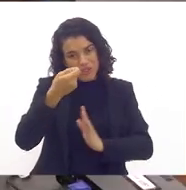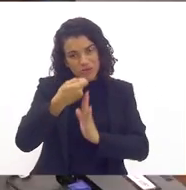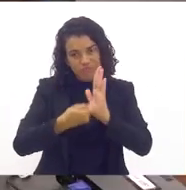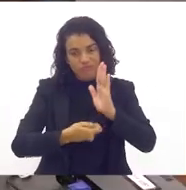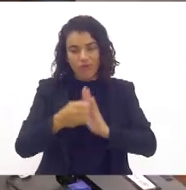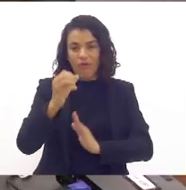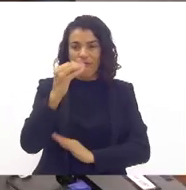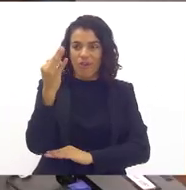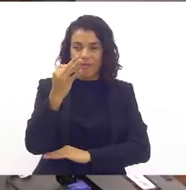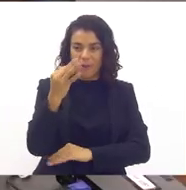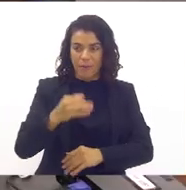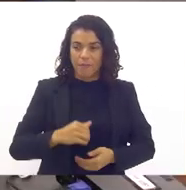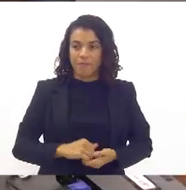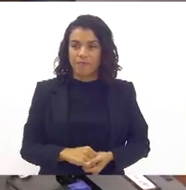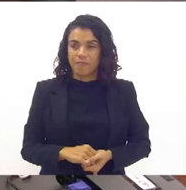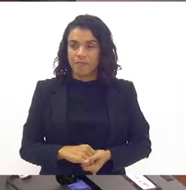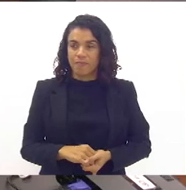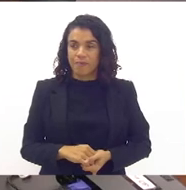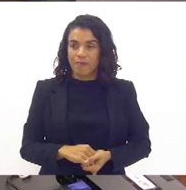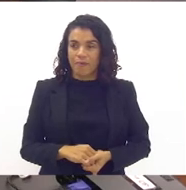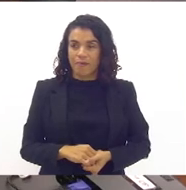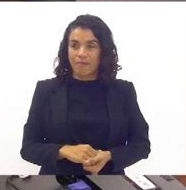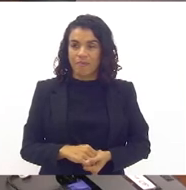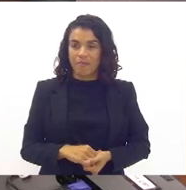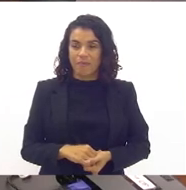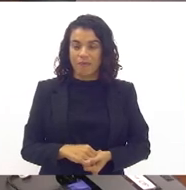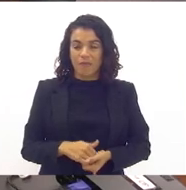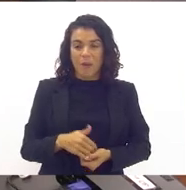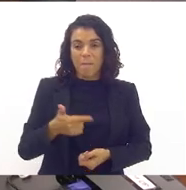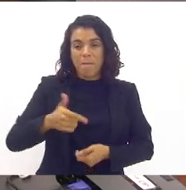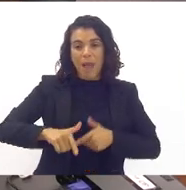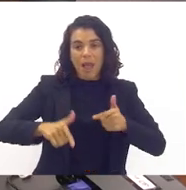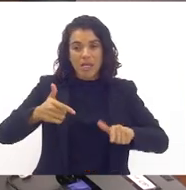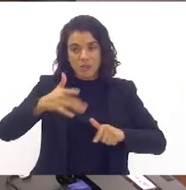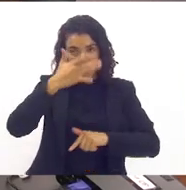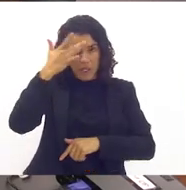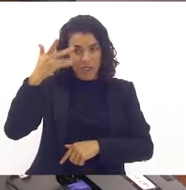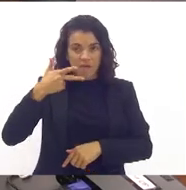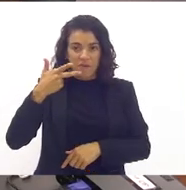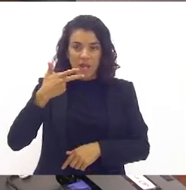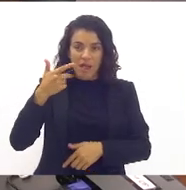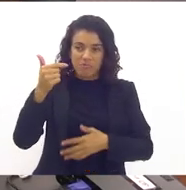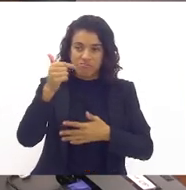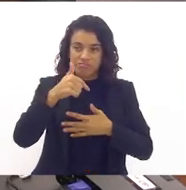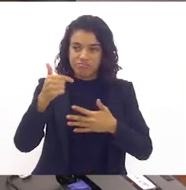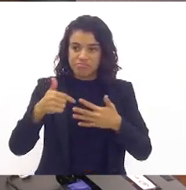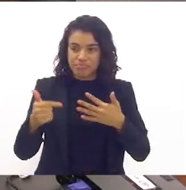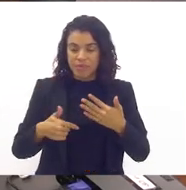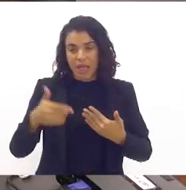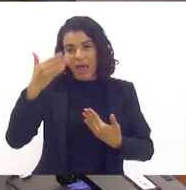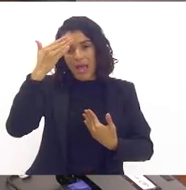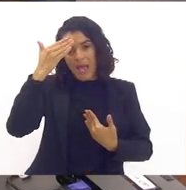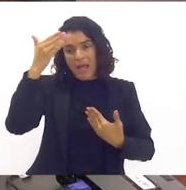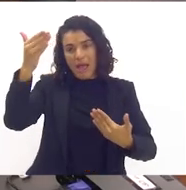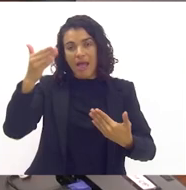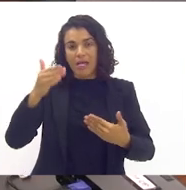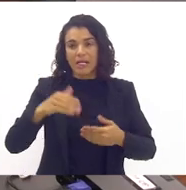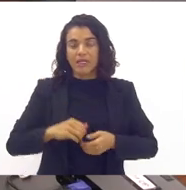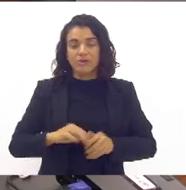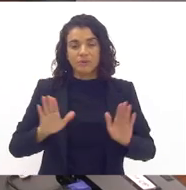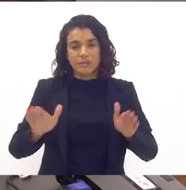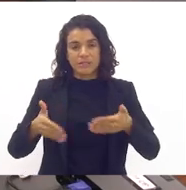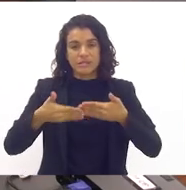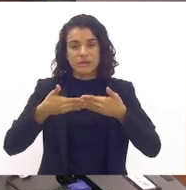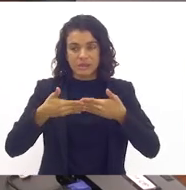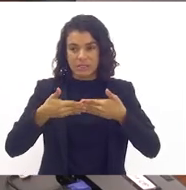encaminha. Bom, alguém mais quer fazer alguma observação? Então, agradeço, declaro